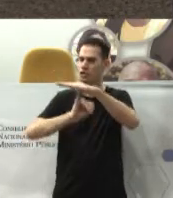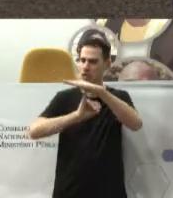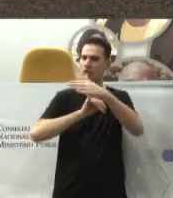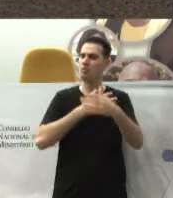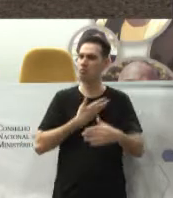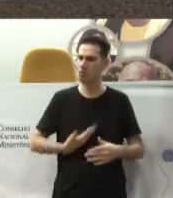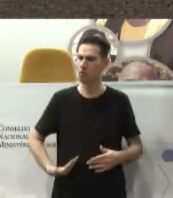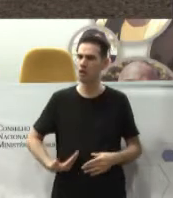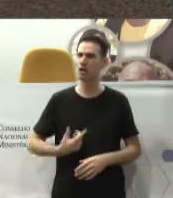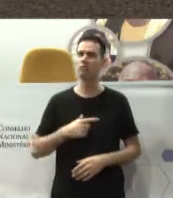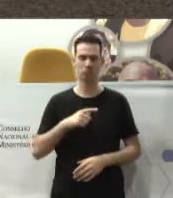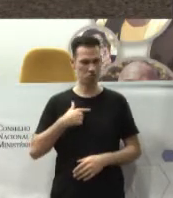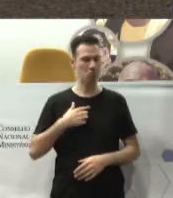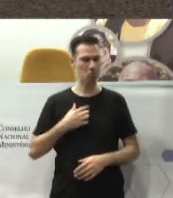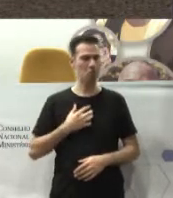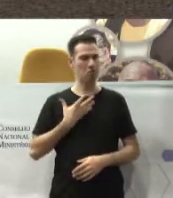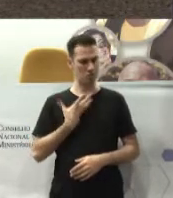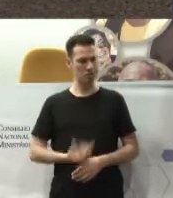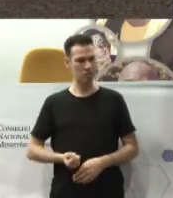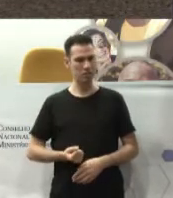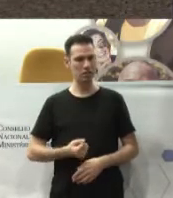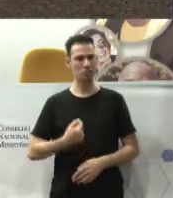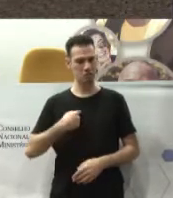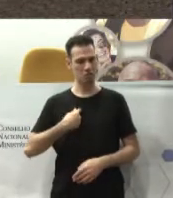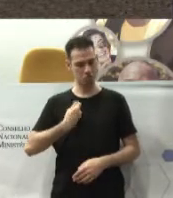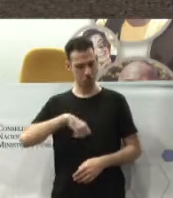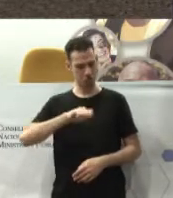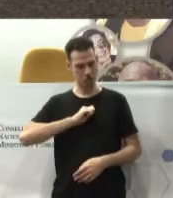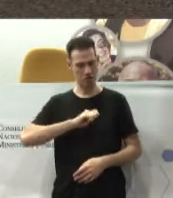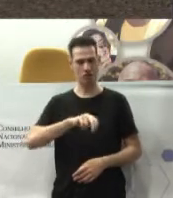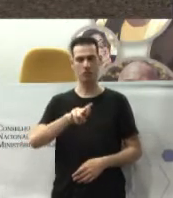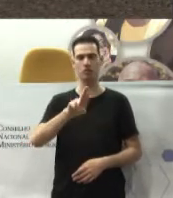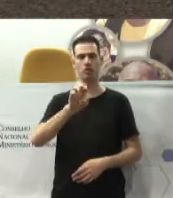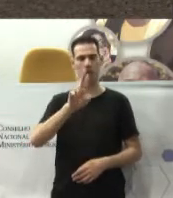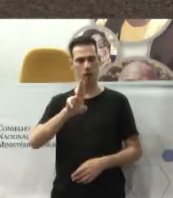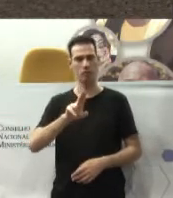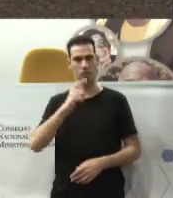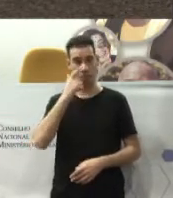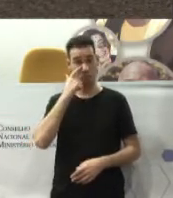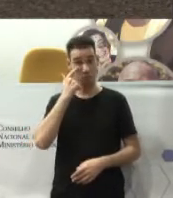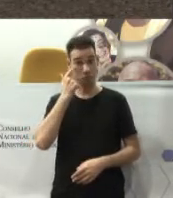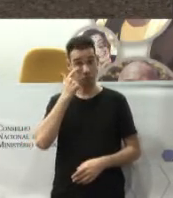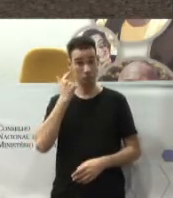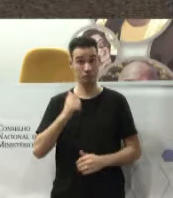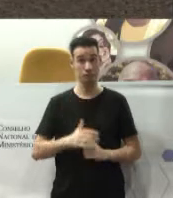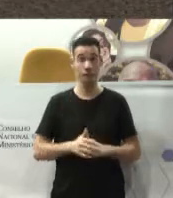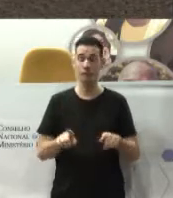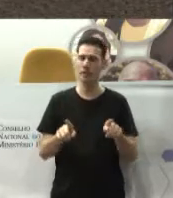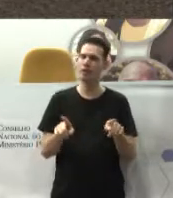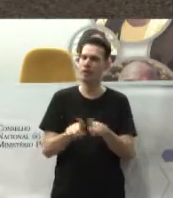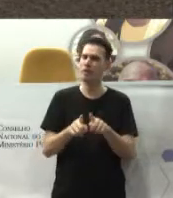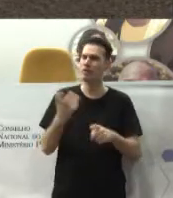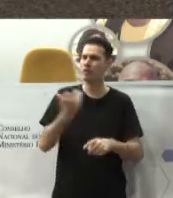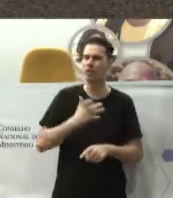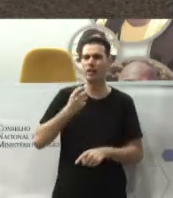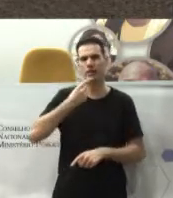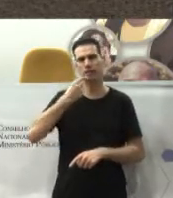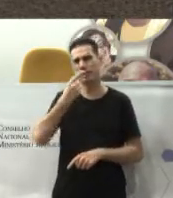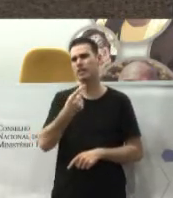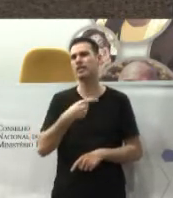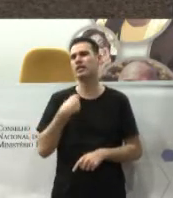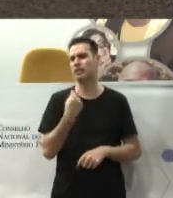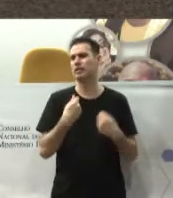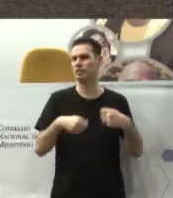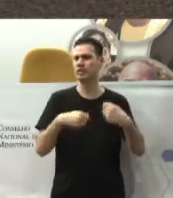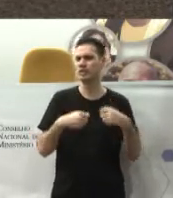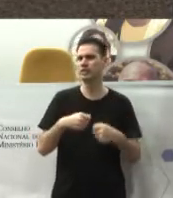ação civil pública. A gente entra aí numa discussão sobre negócios processuais e queria dizer que isso deve ser levado em consideração